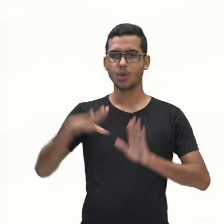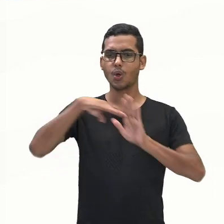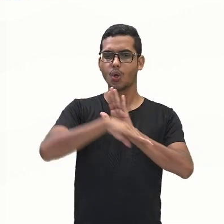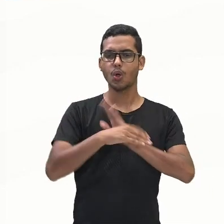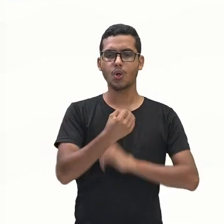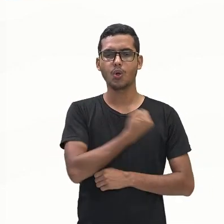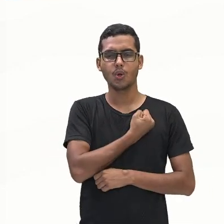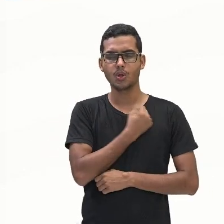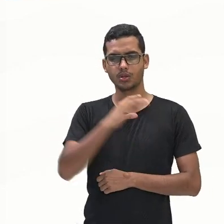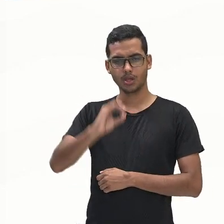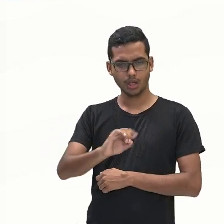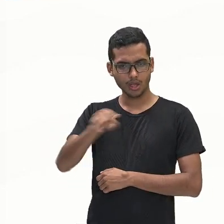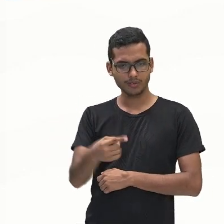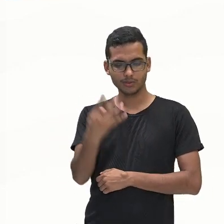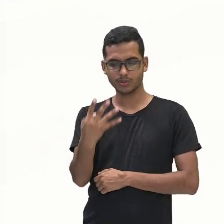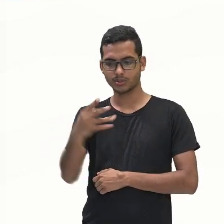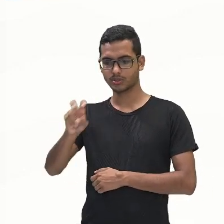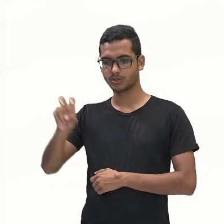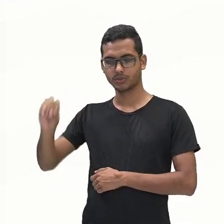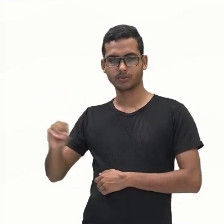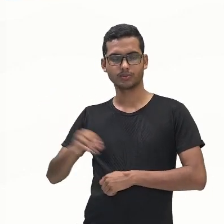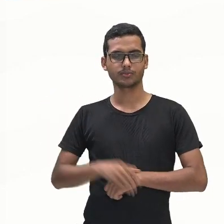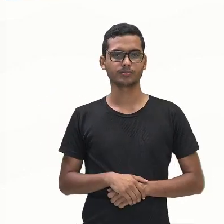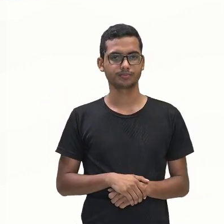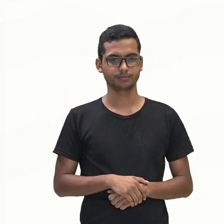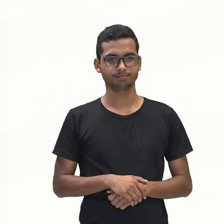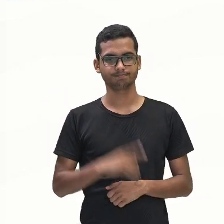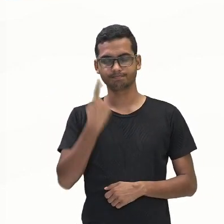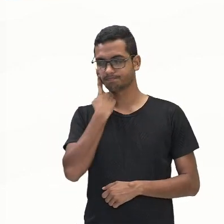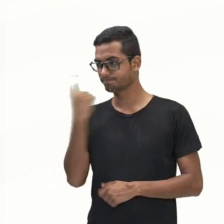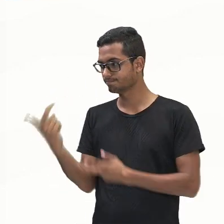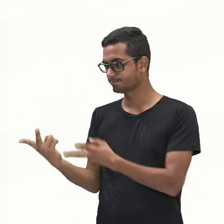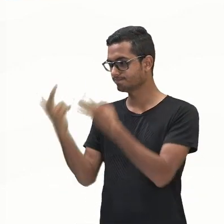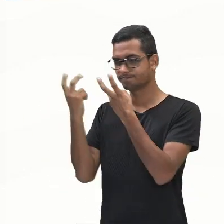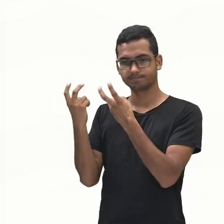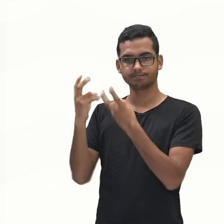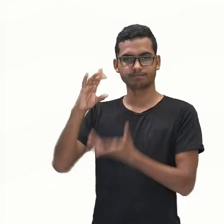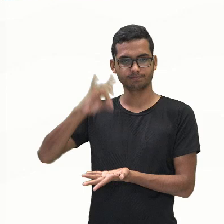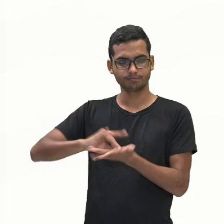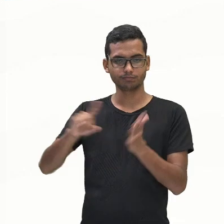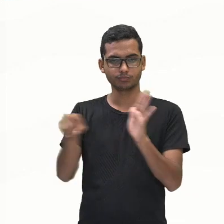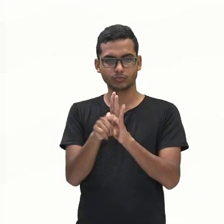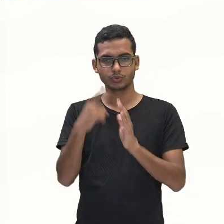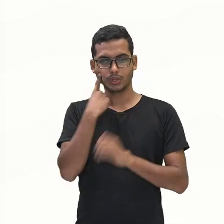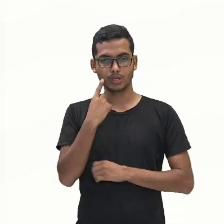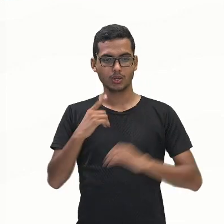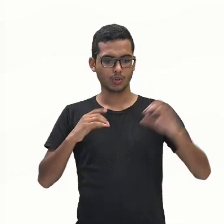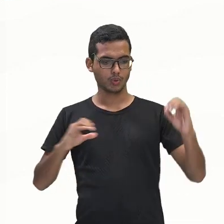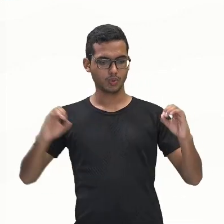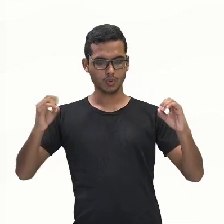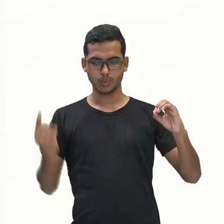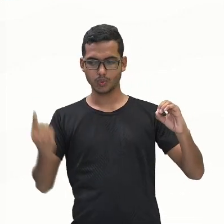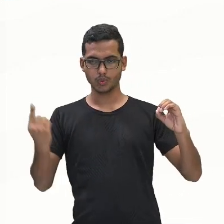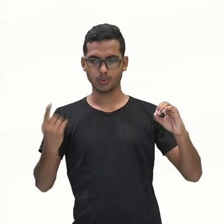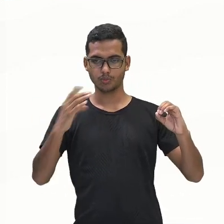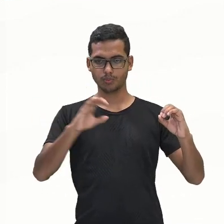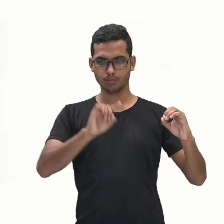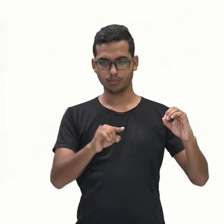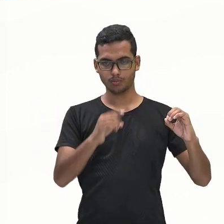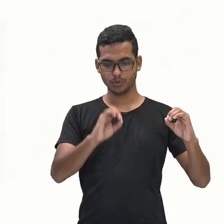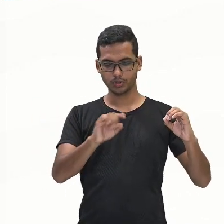de 0,450. Vejam que aqui está mais próximo de 0, tá bom, gente?